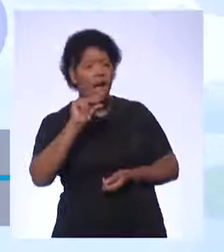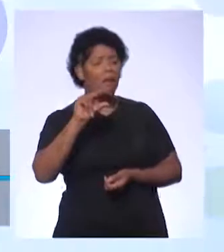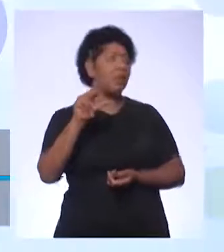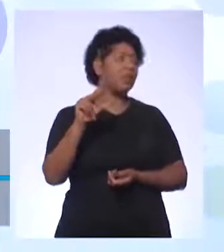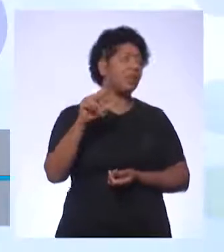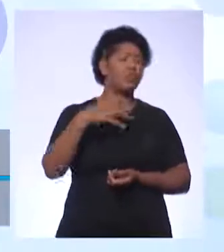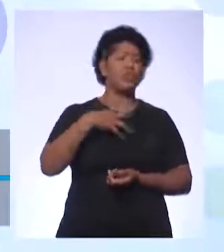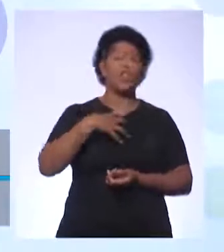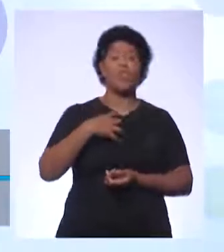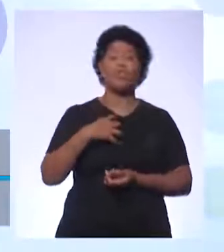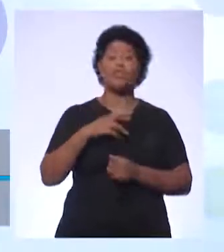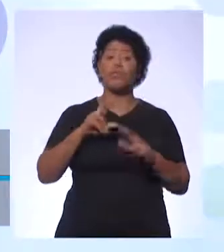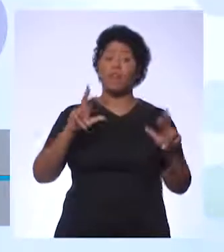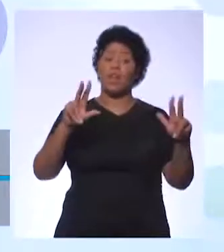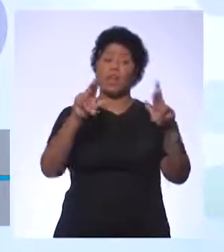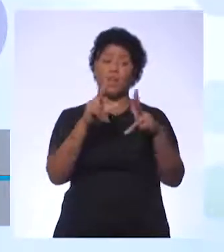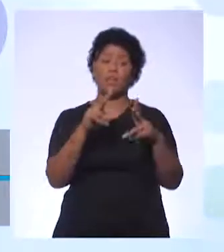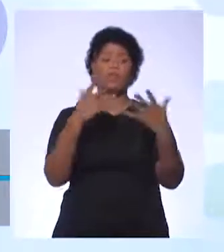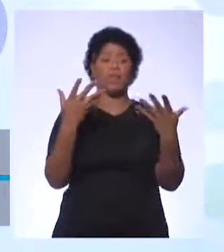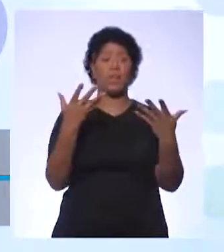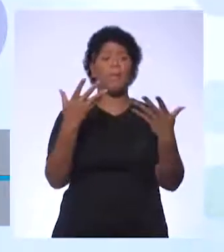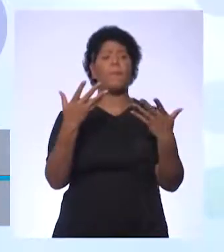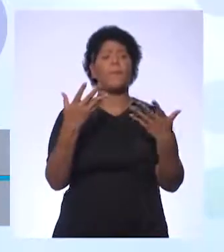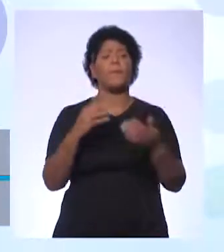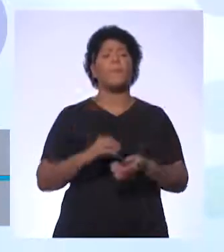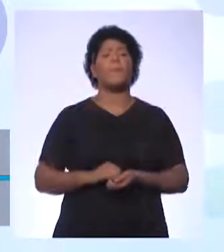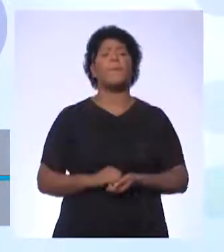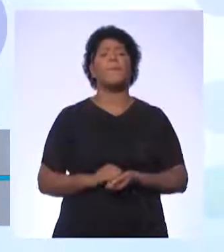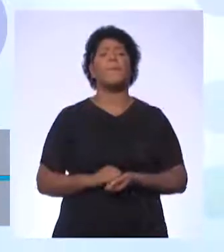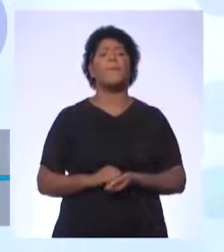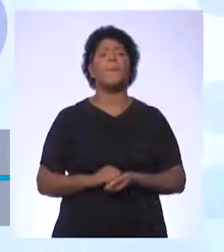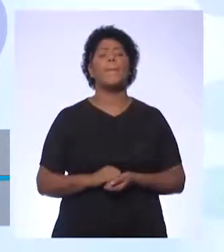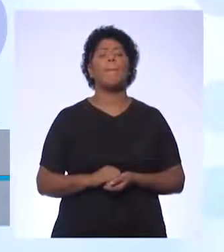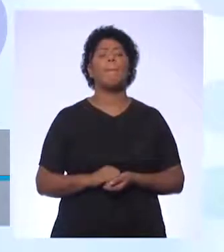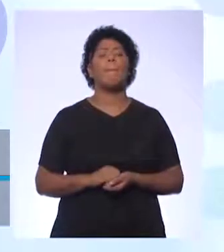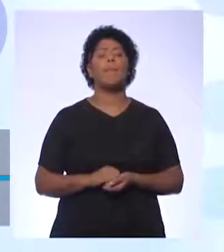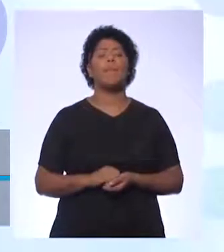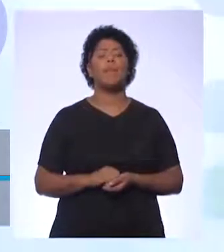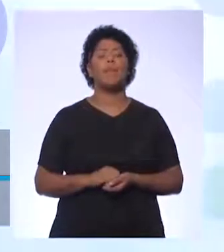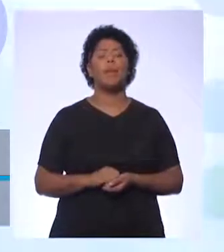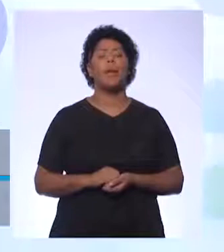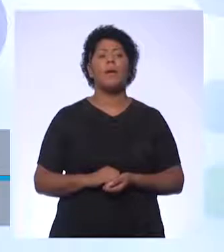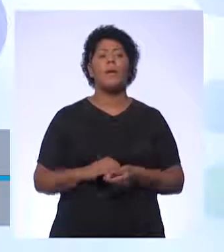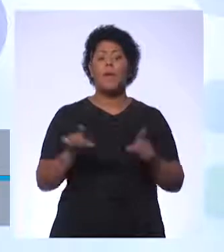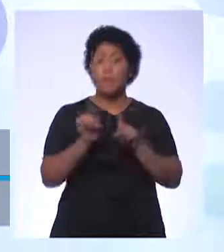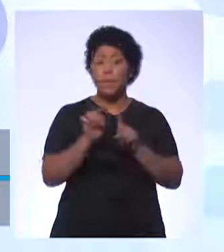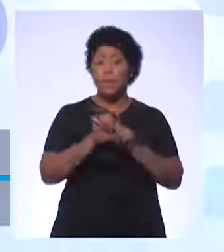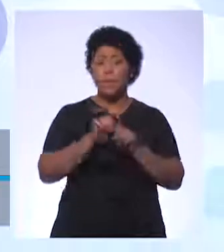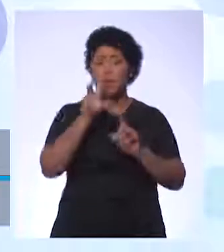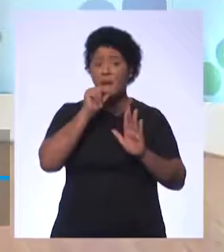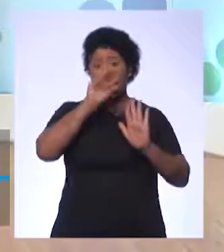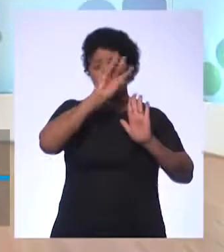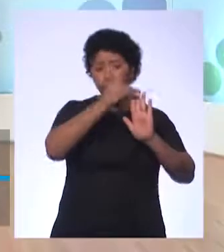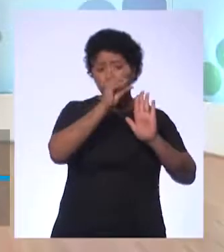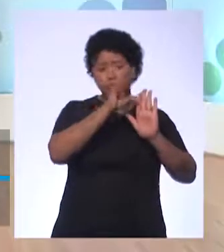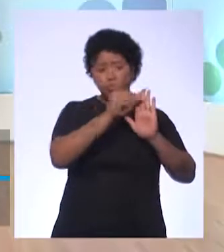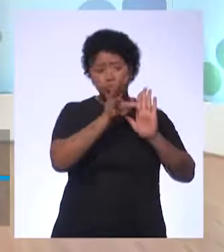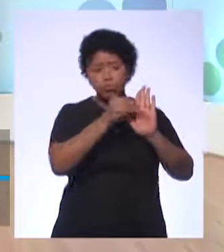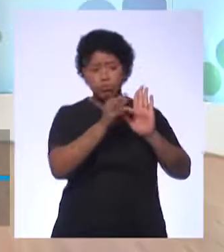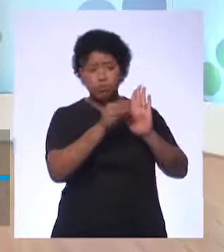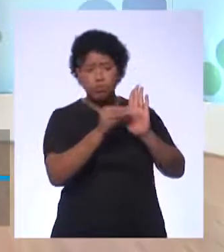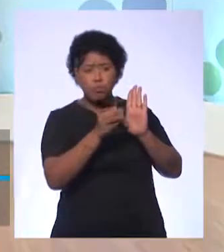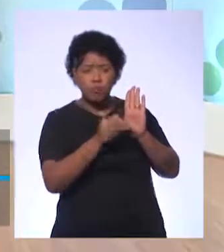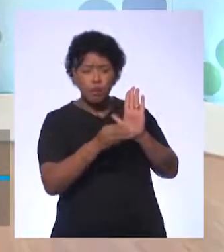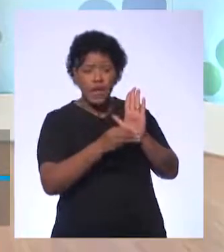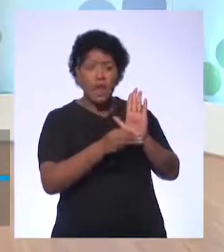na parte escrita, vocês precisam recordar que precisa colocar a parte dos diálogos. E tem o diálogo, então precisa colocar o quê?